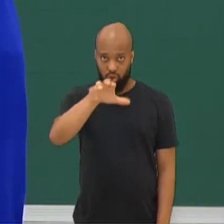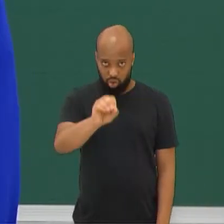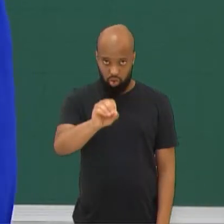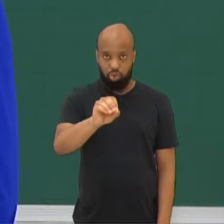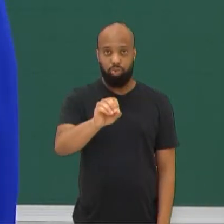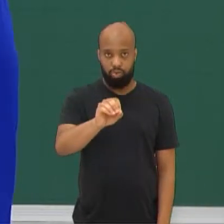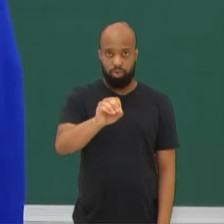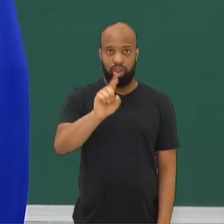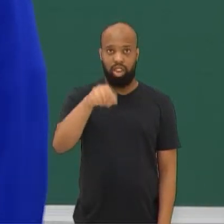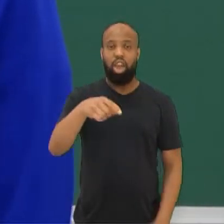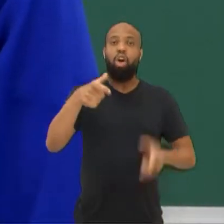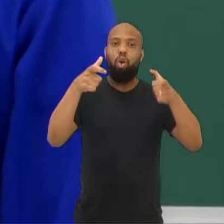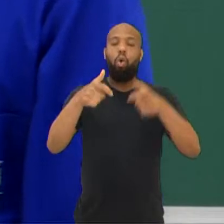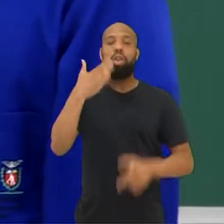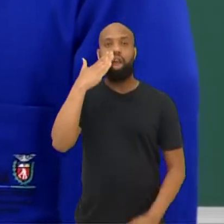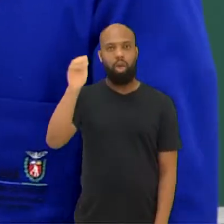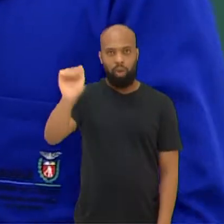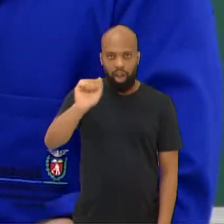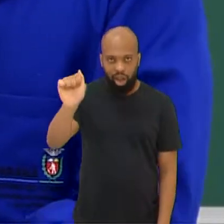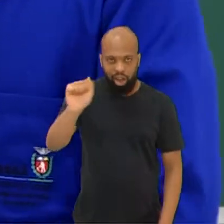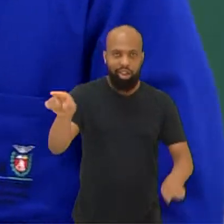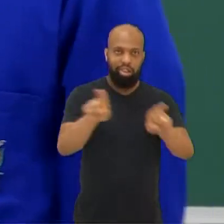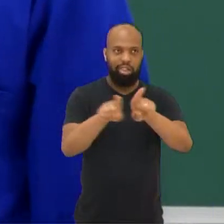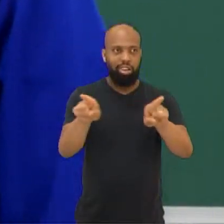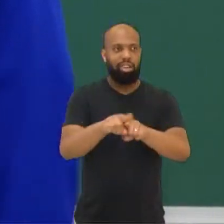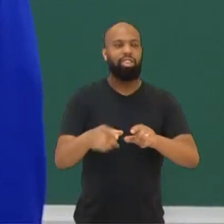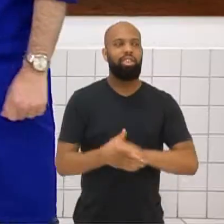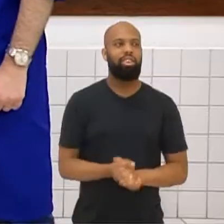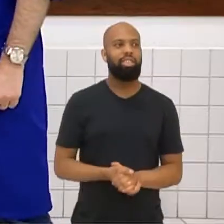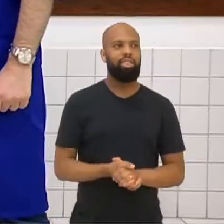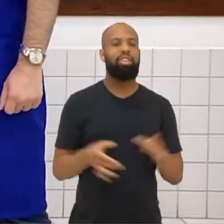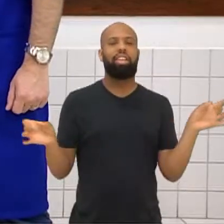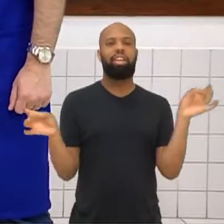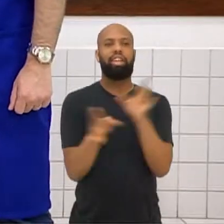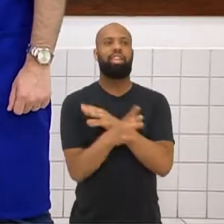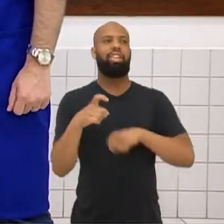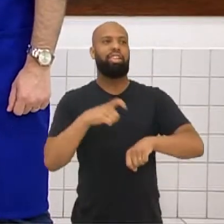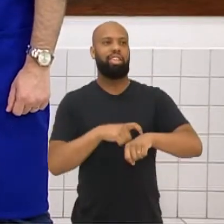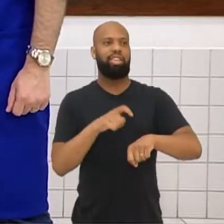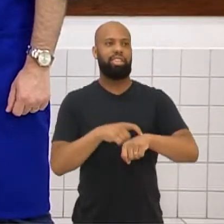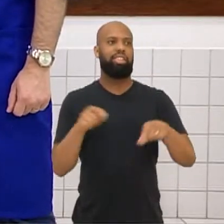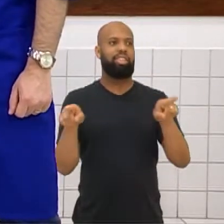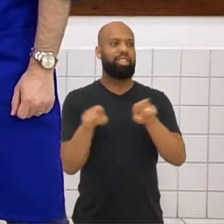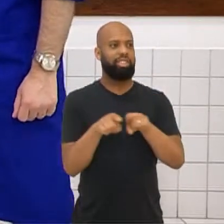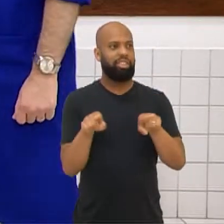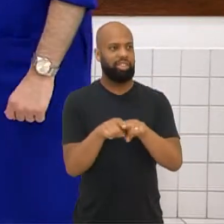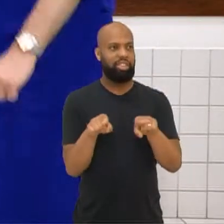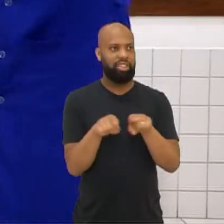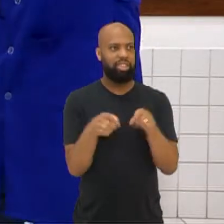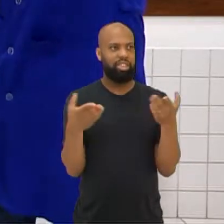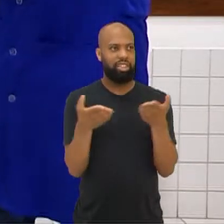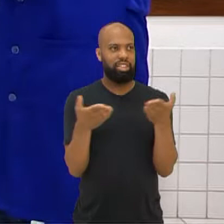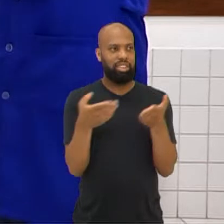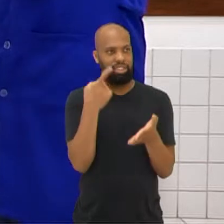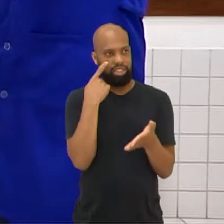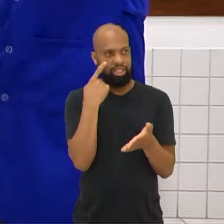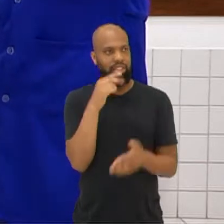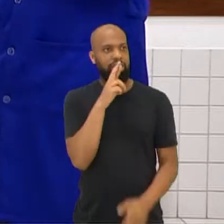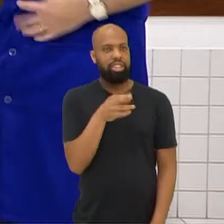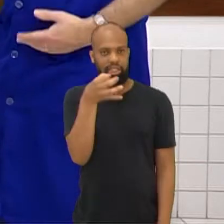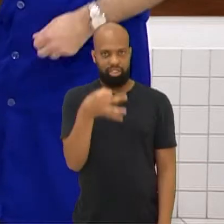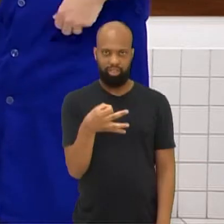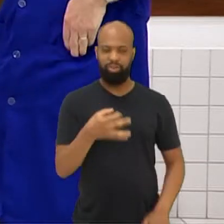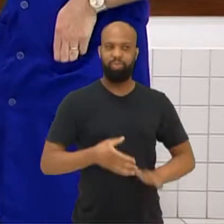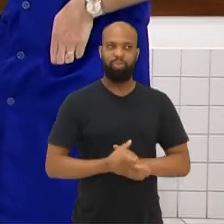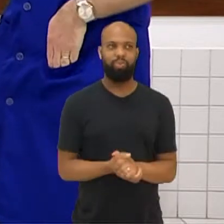Simanski de Araucária. Não, olha aí, ó, não, olha aí, ó, acabou o tempo. Difícil. Vamos à resposta Vamos lá,